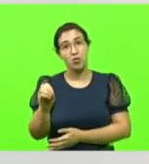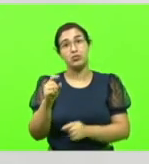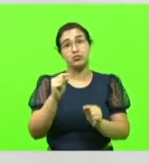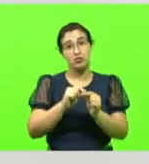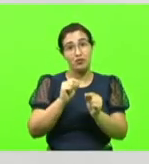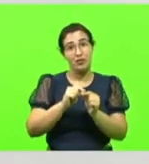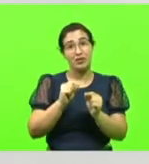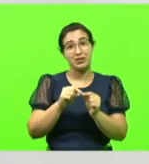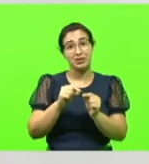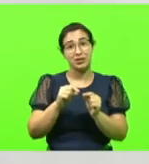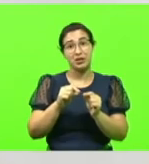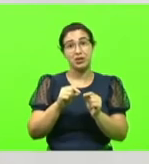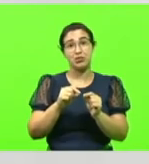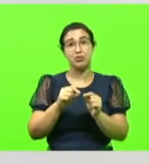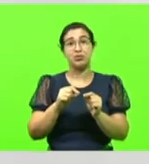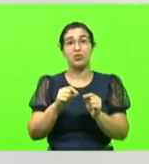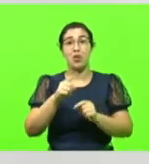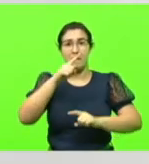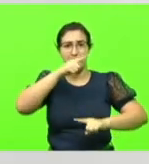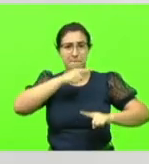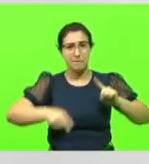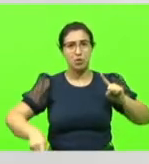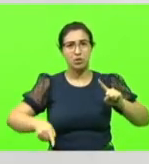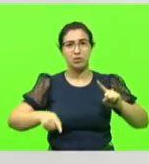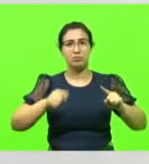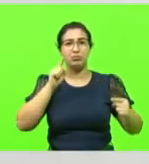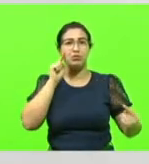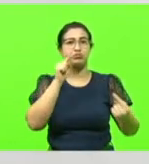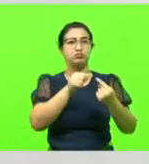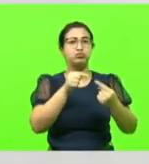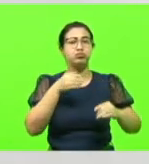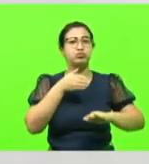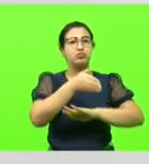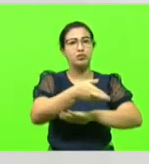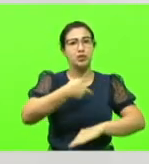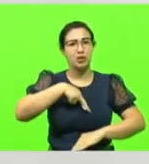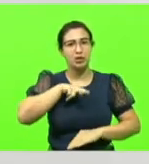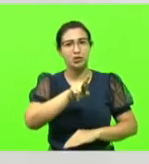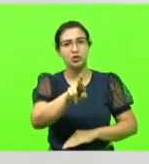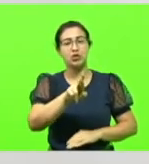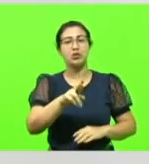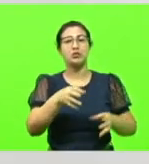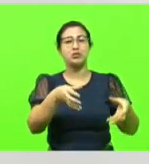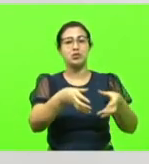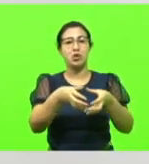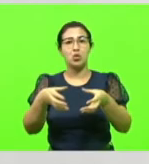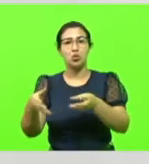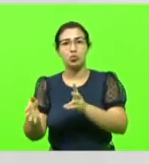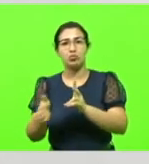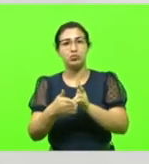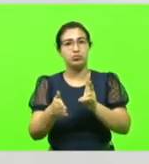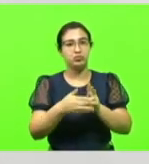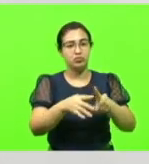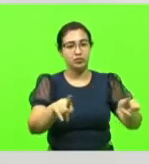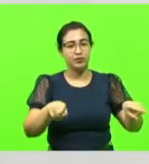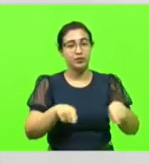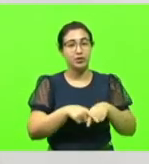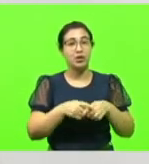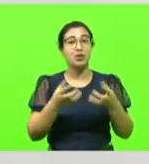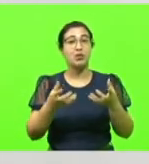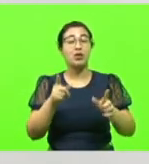Ao negar as missões religiosas às aldeias, ele está querendo